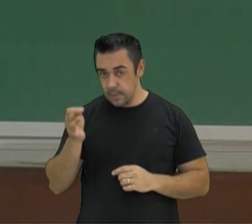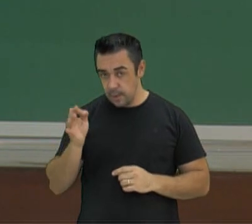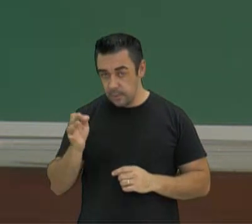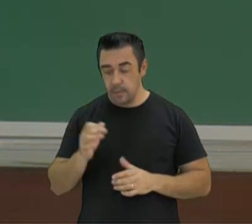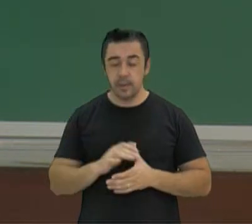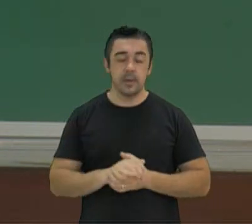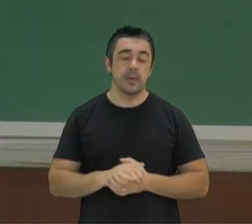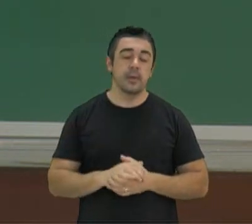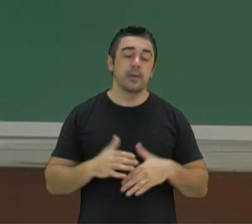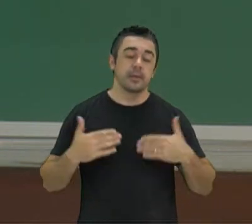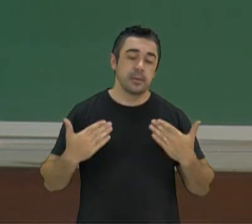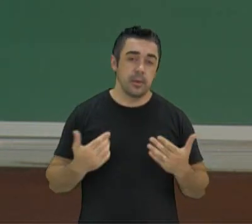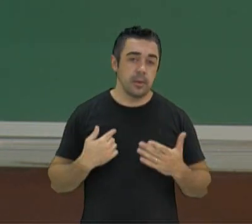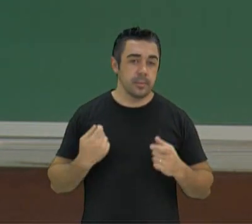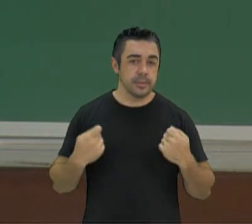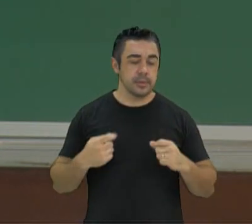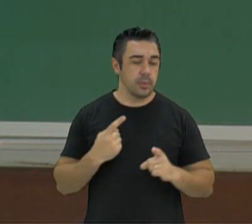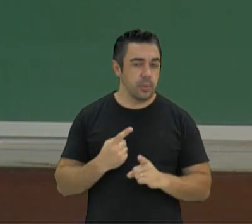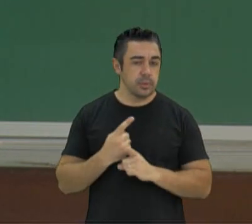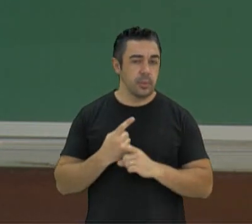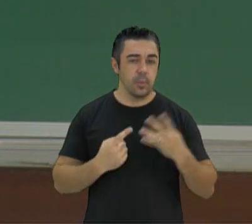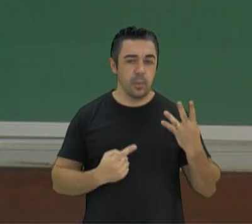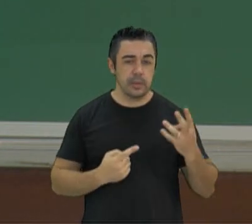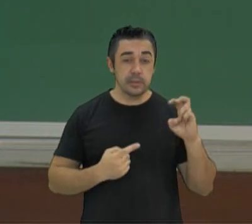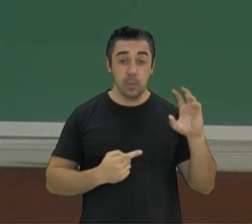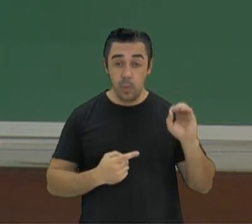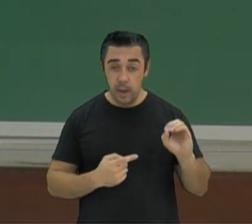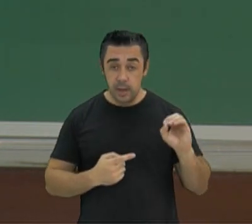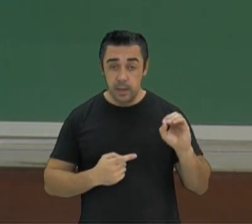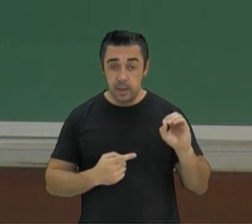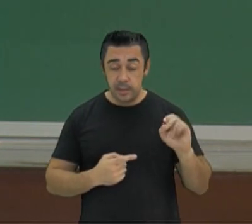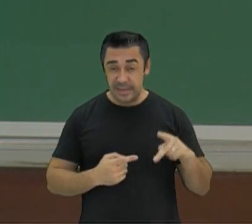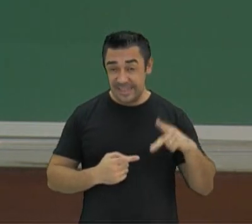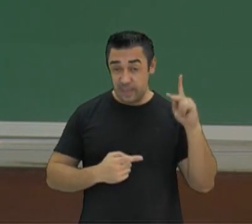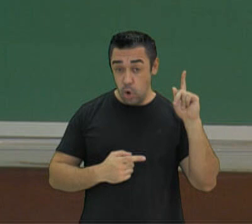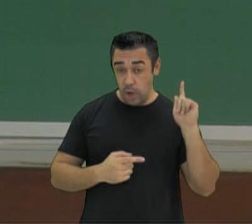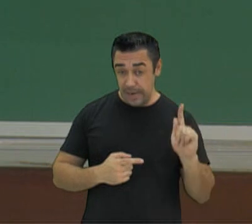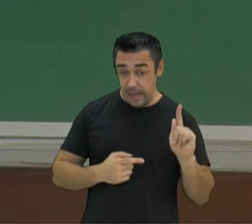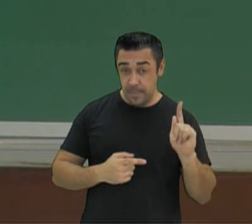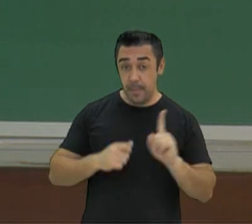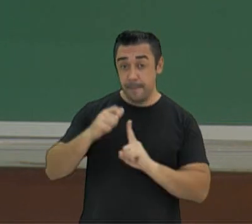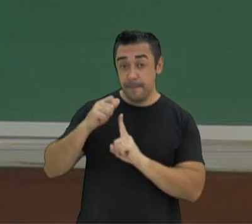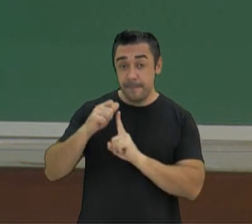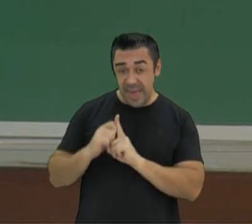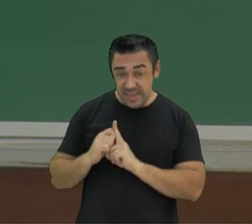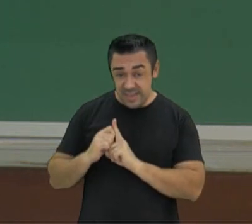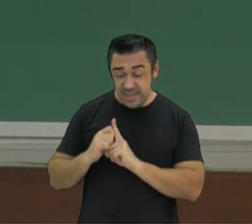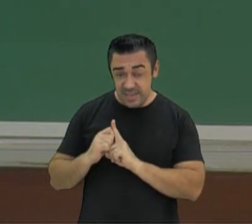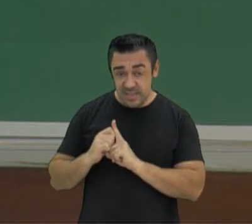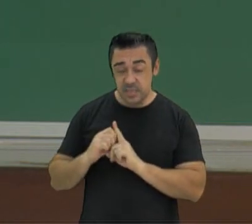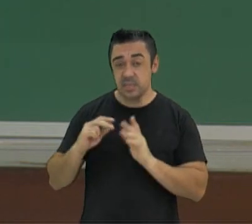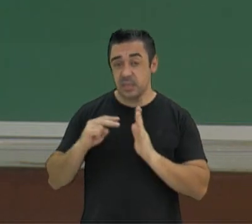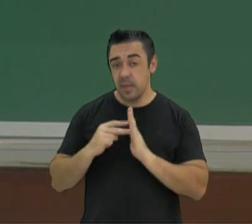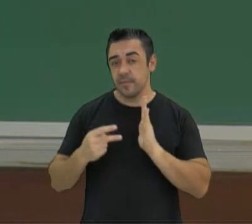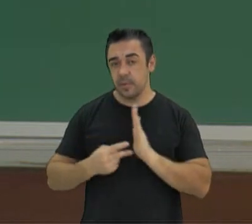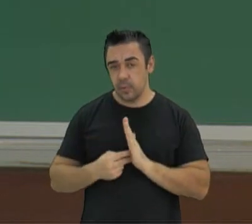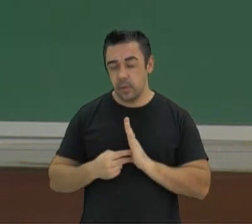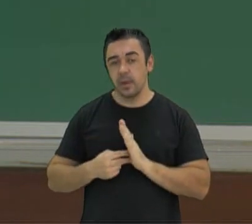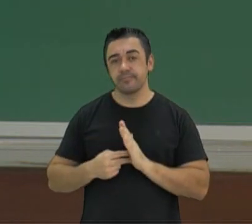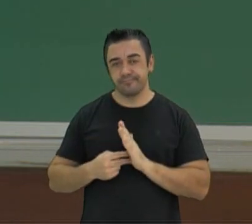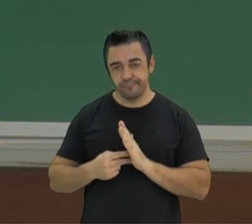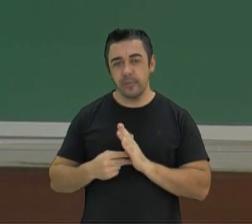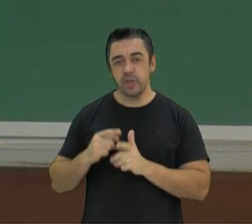lembra? Então, assim, se são 450 quilos por mês, significa que